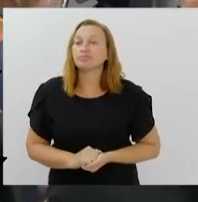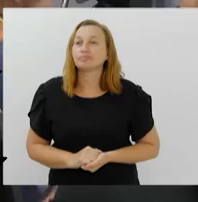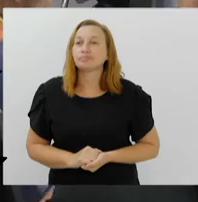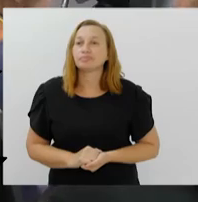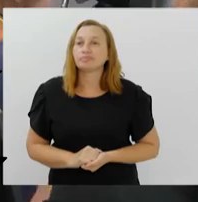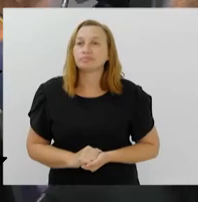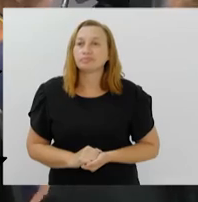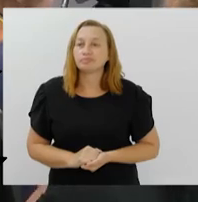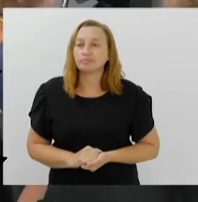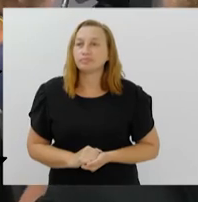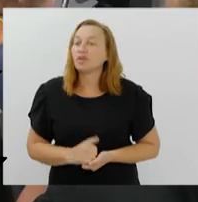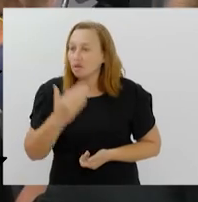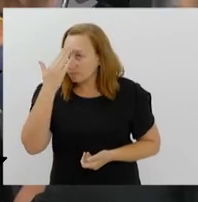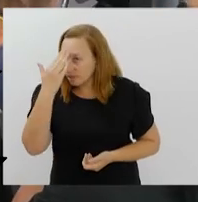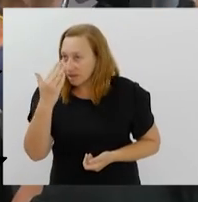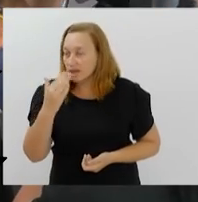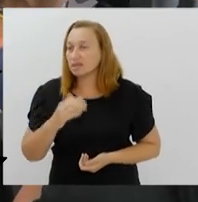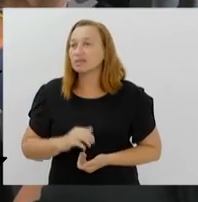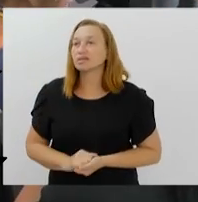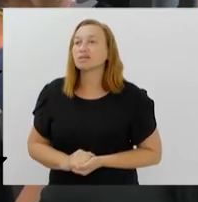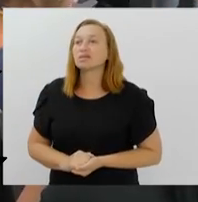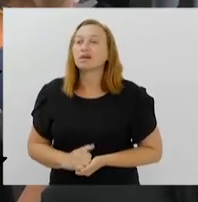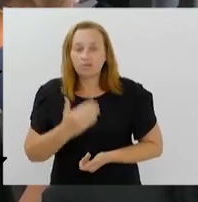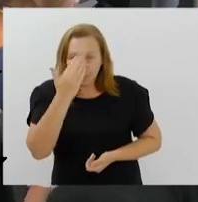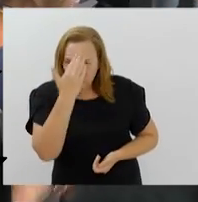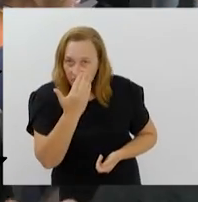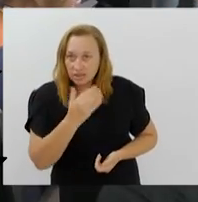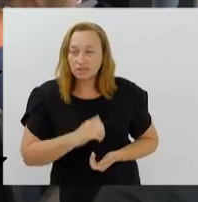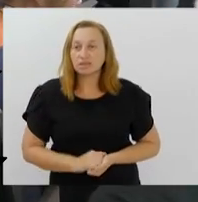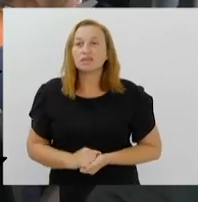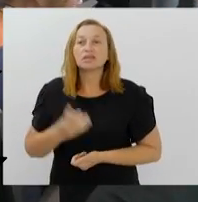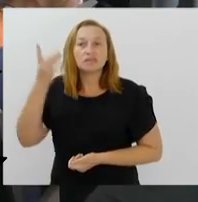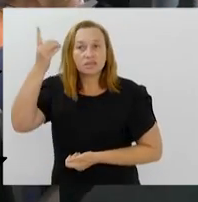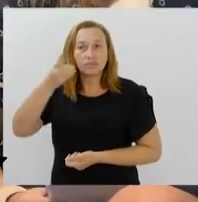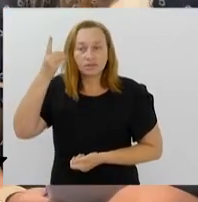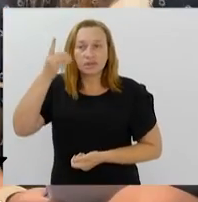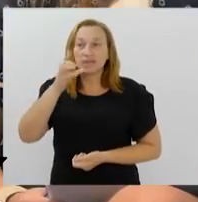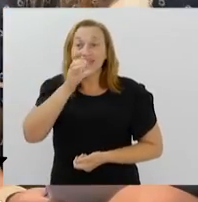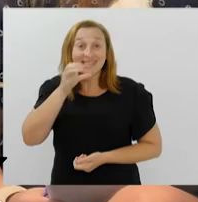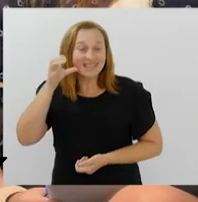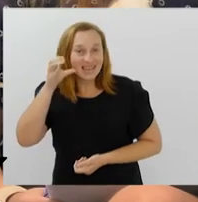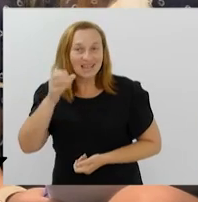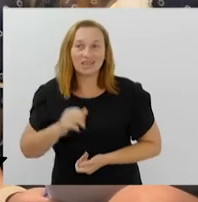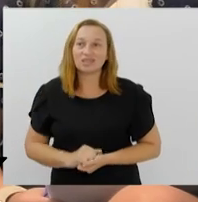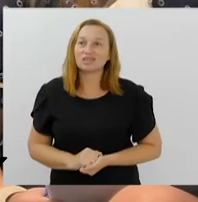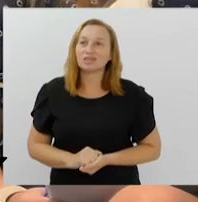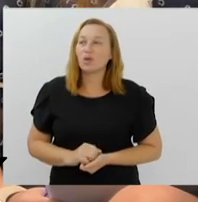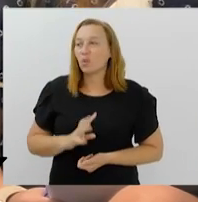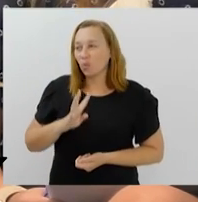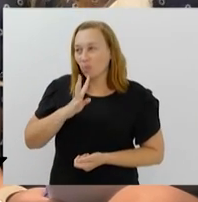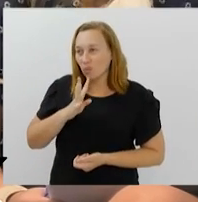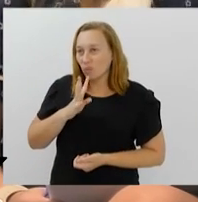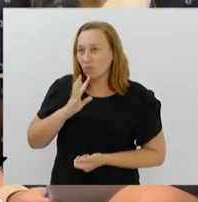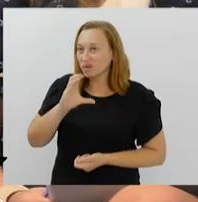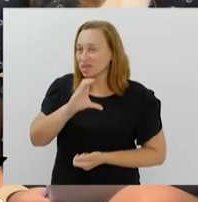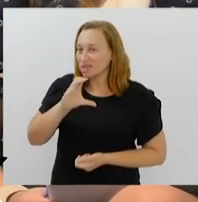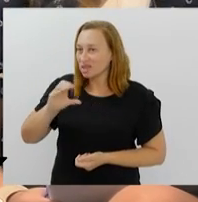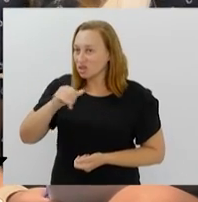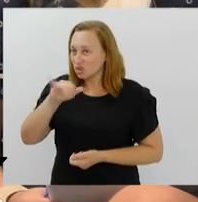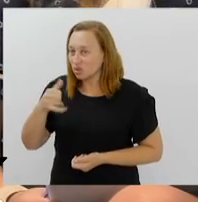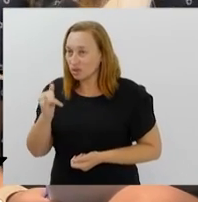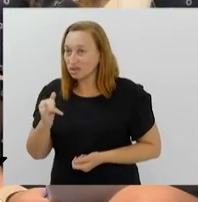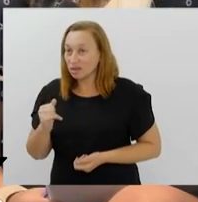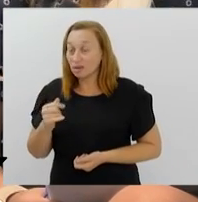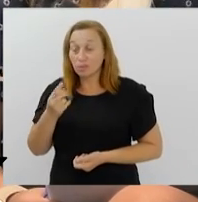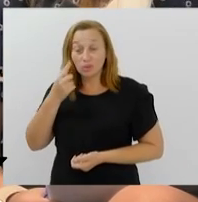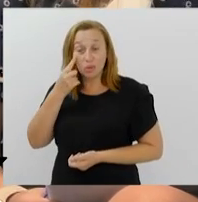trabalhos obgada obgada C Ela é conhecida na ccj minha gente por ter